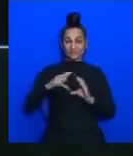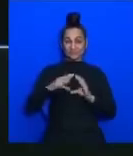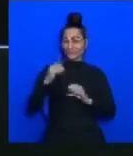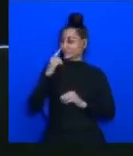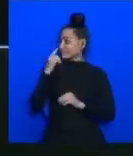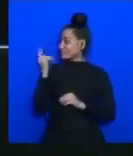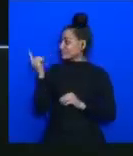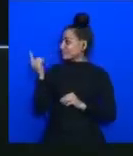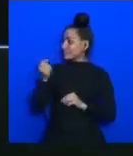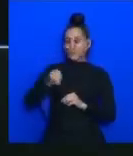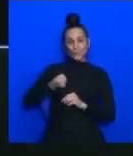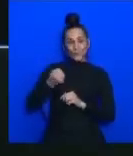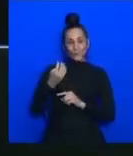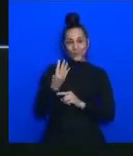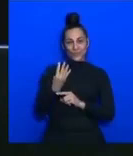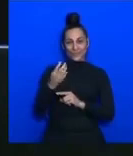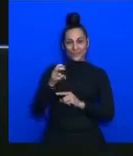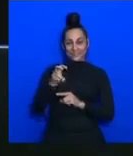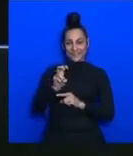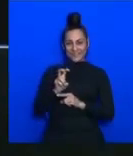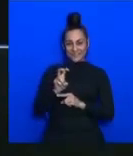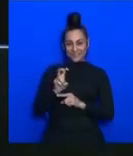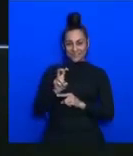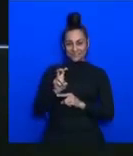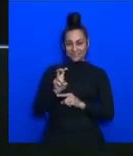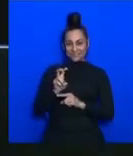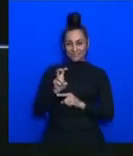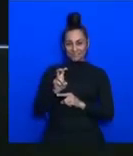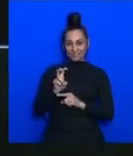número 45, bola 45.